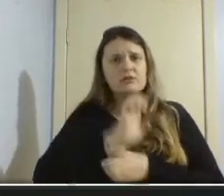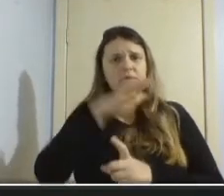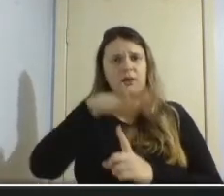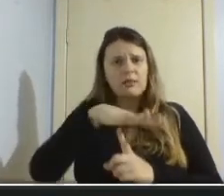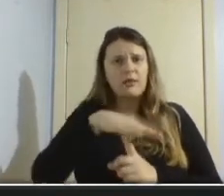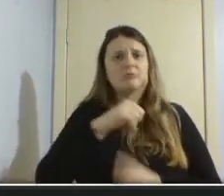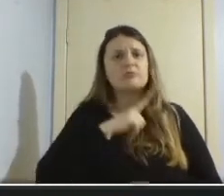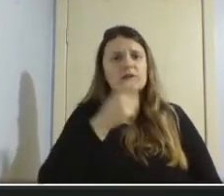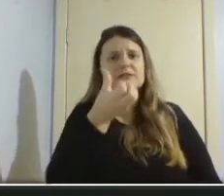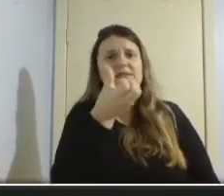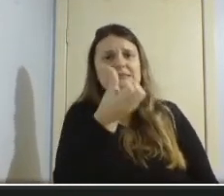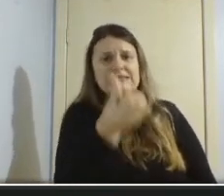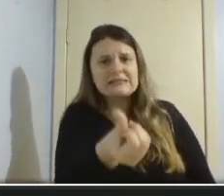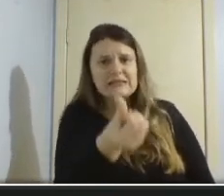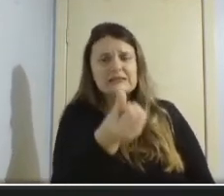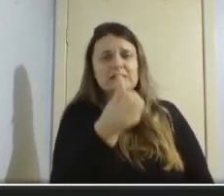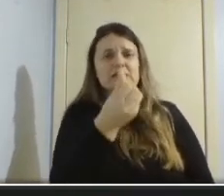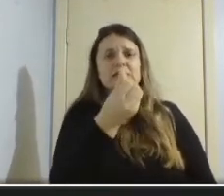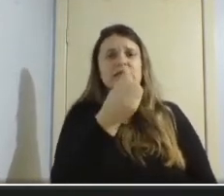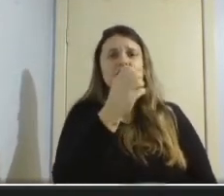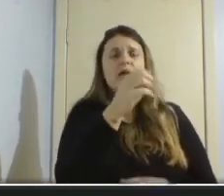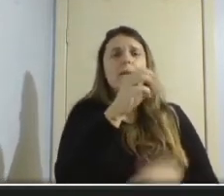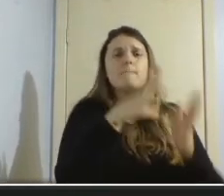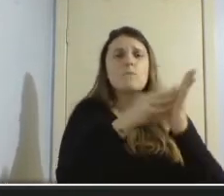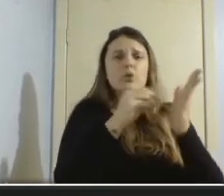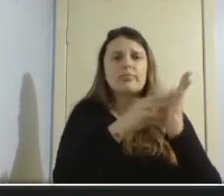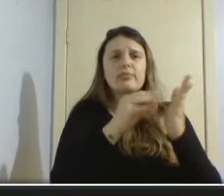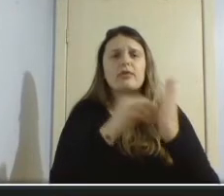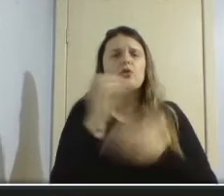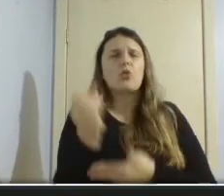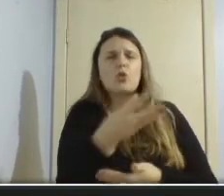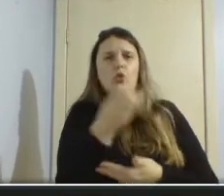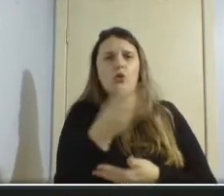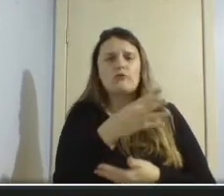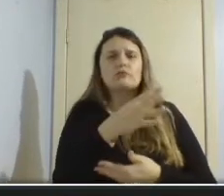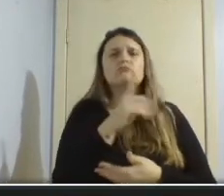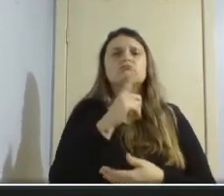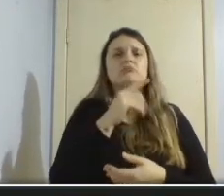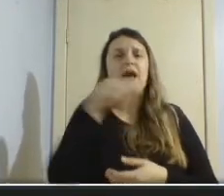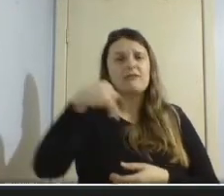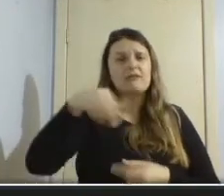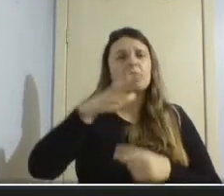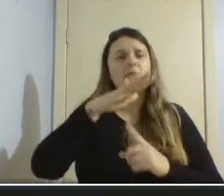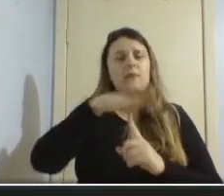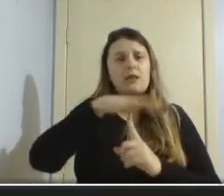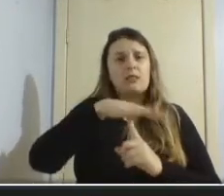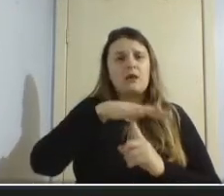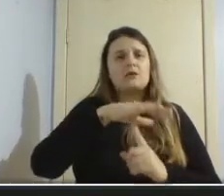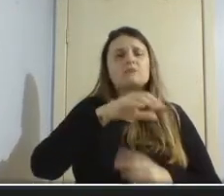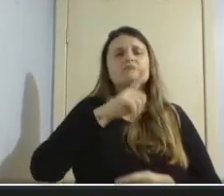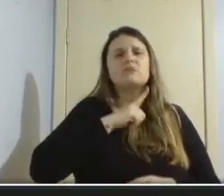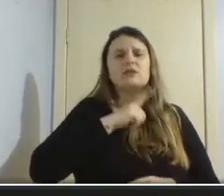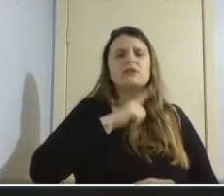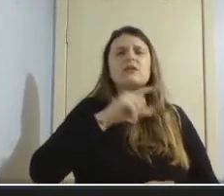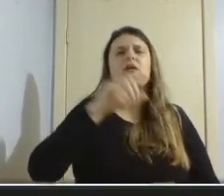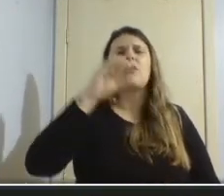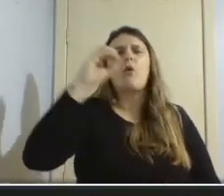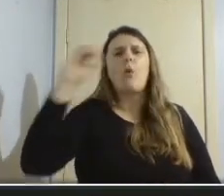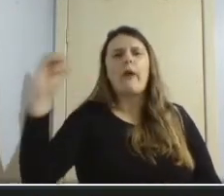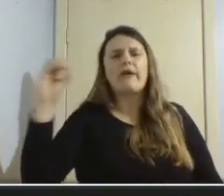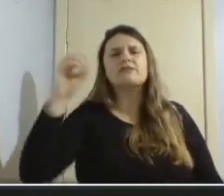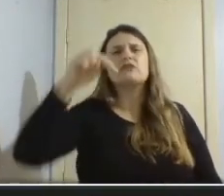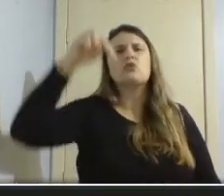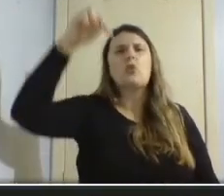regionais. É o Sudoeste, é a região Norte, é a região Oeste, é a região Noroeste, é a região Centro e é a